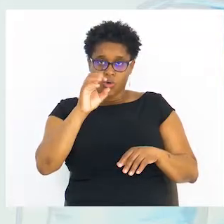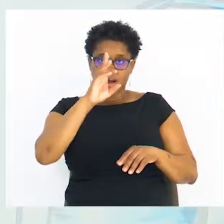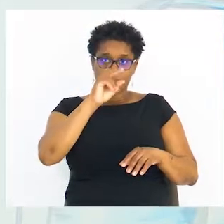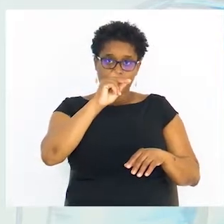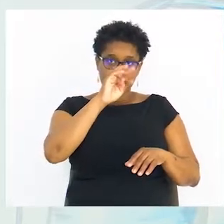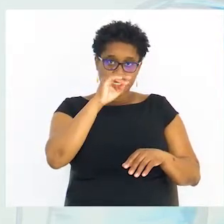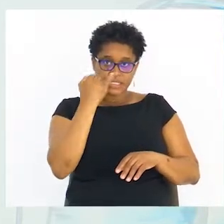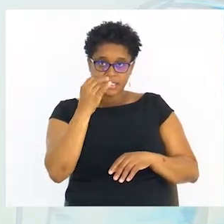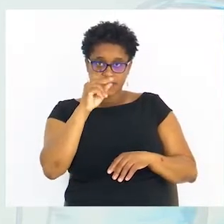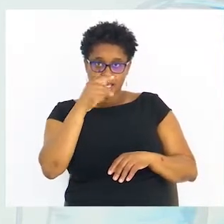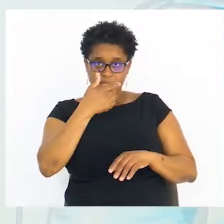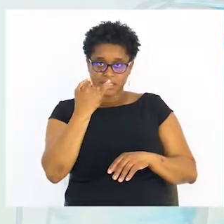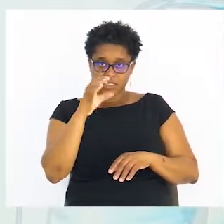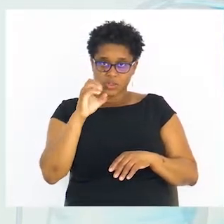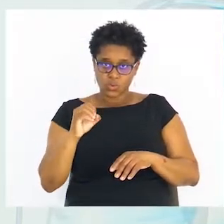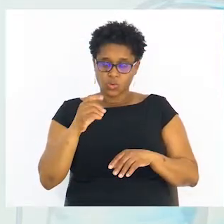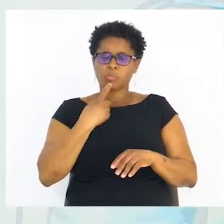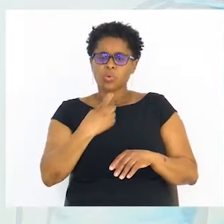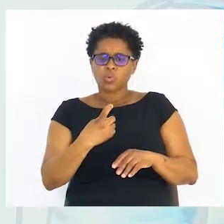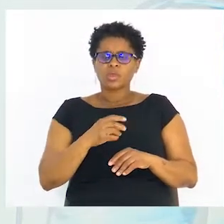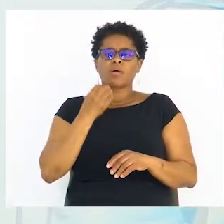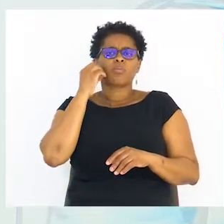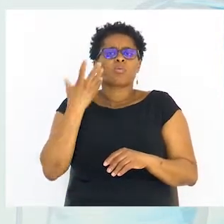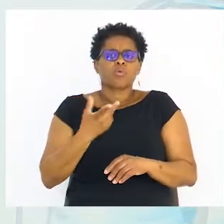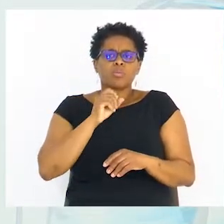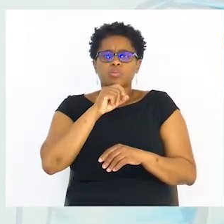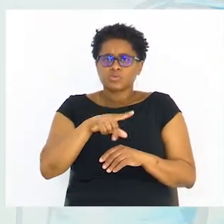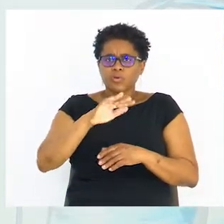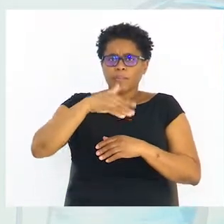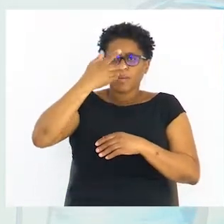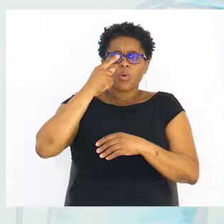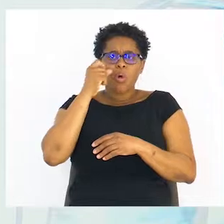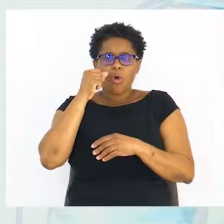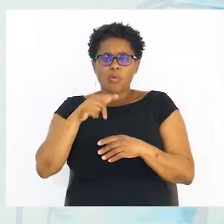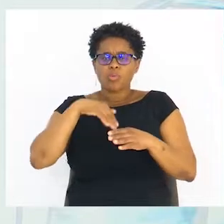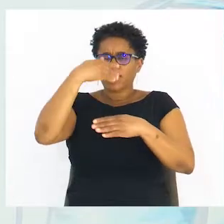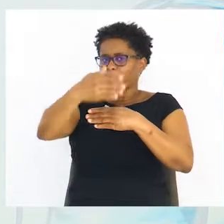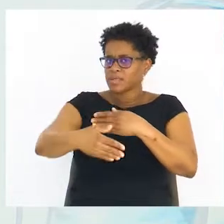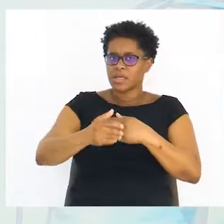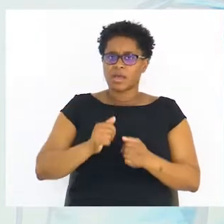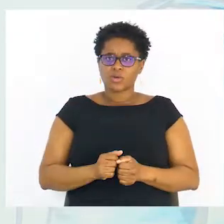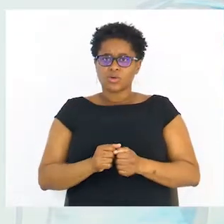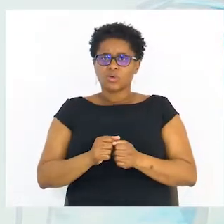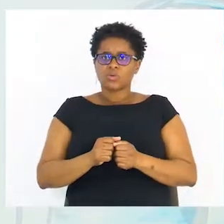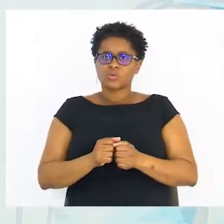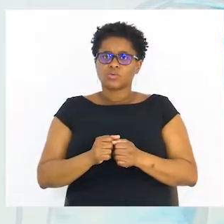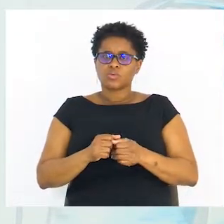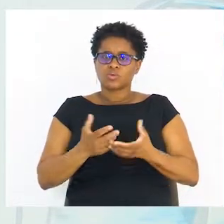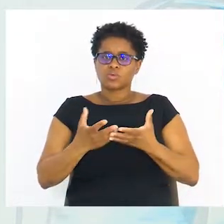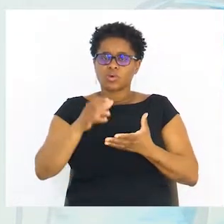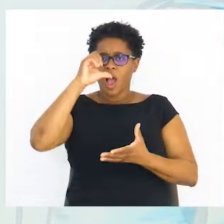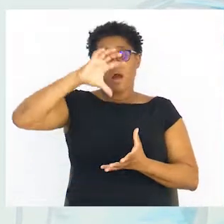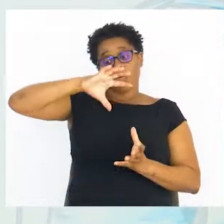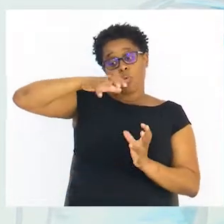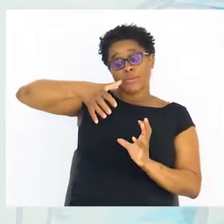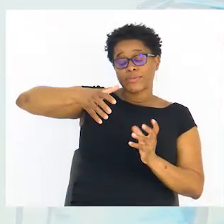euroasiático. Pergunta-se, como é possível os primeiros homens ultrapassaram os